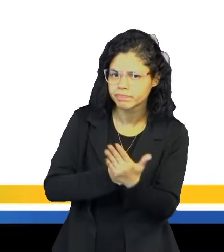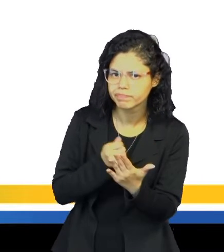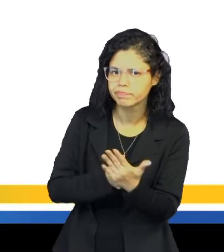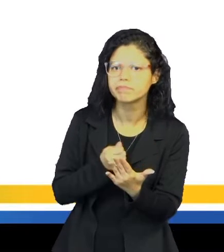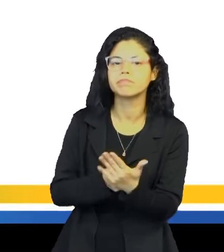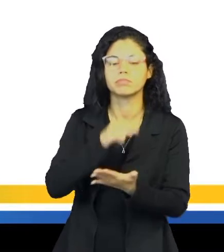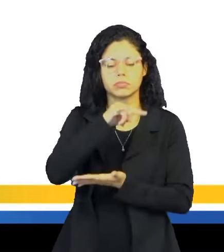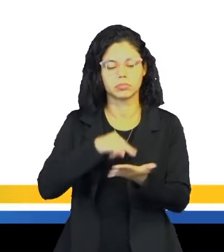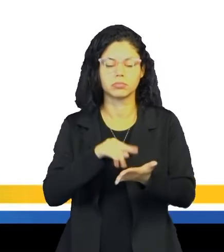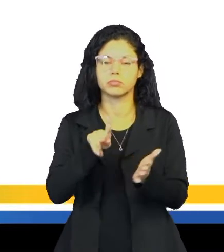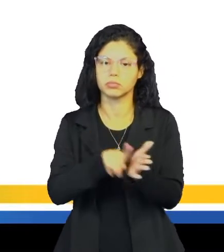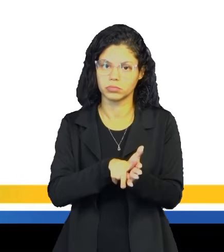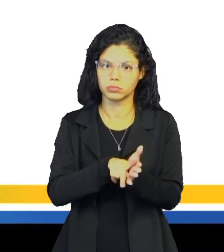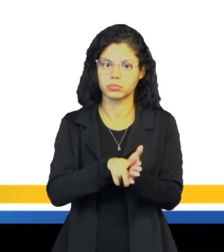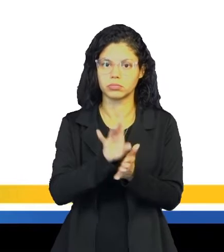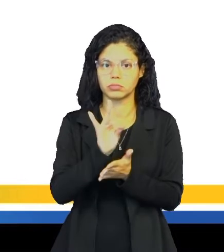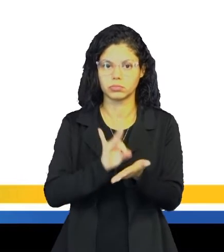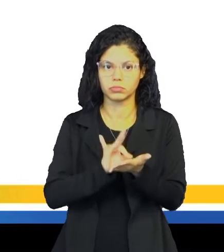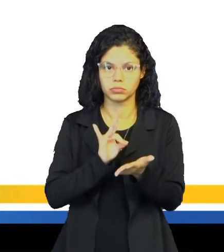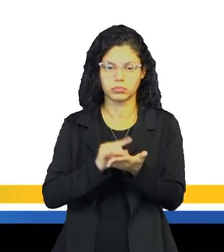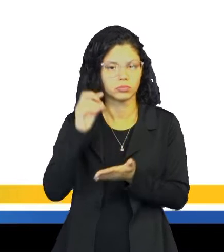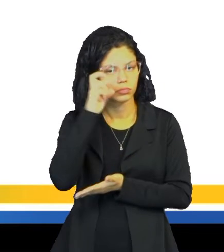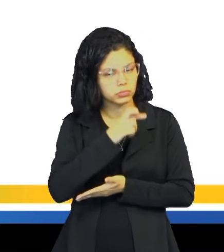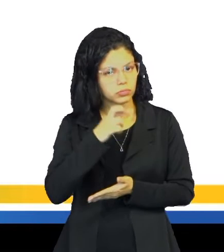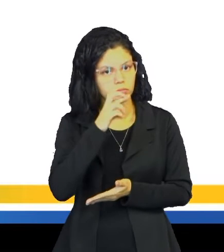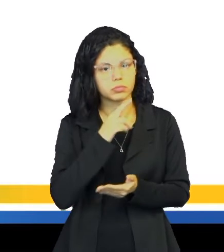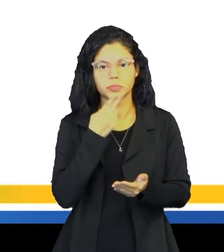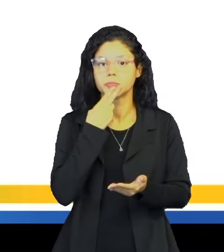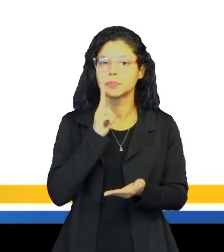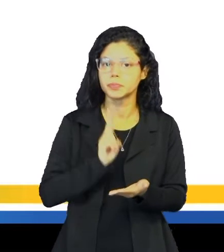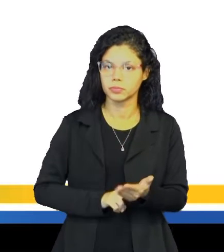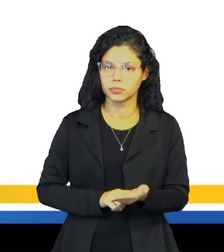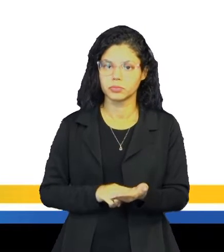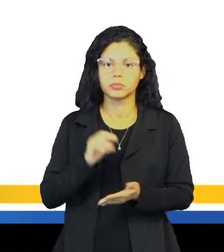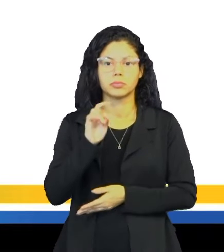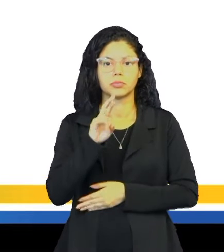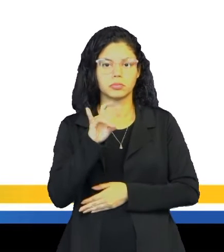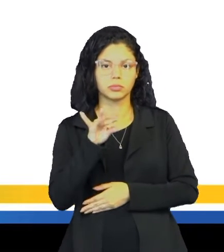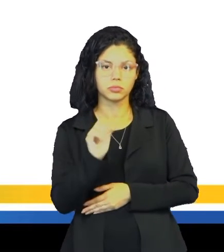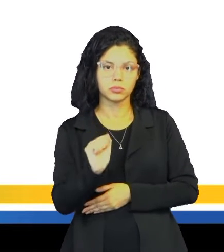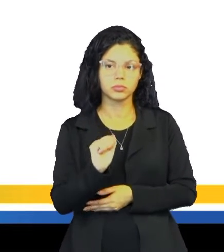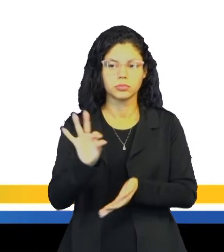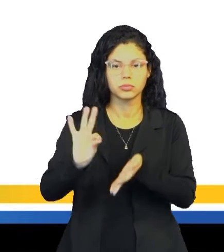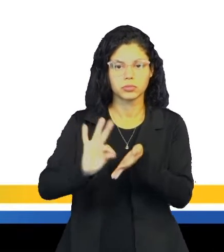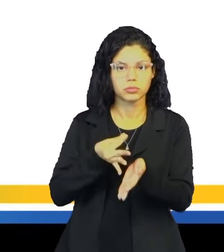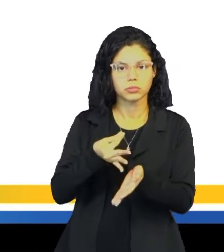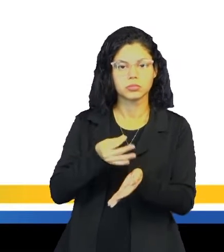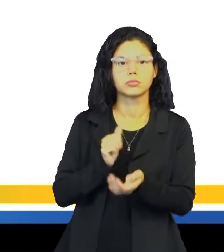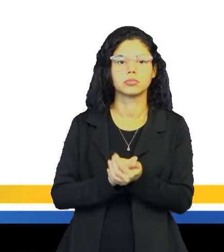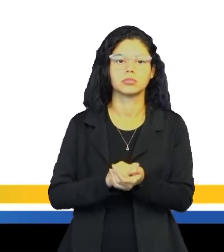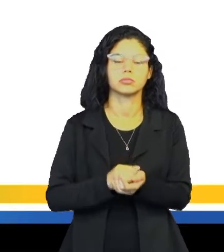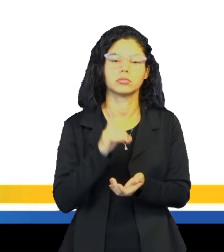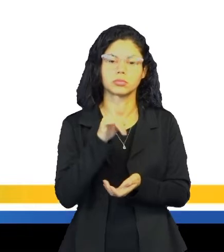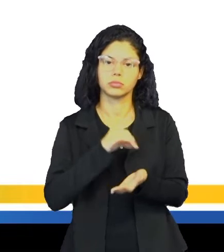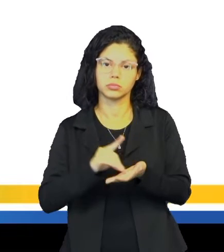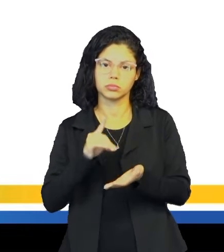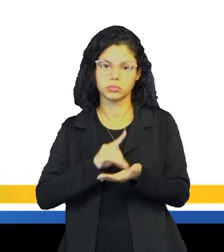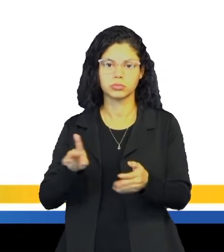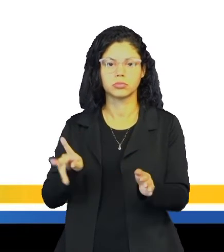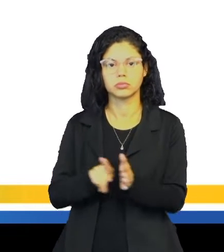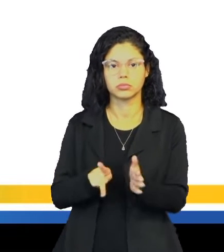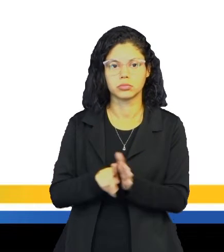obrigatoriedade do documento oficial. São analisados aí cartas, crônicas, ofícios, diários,